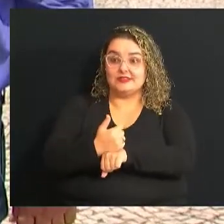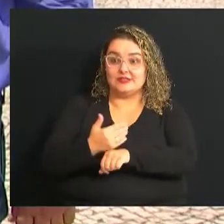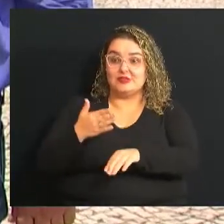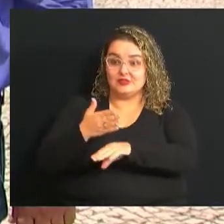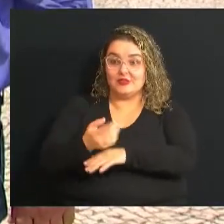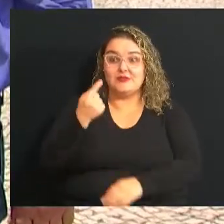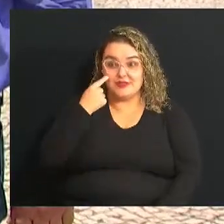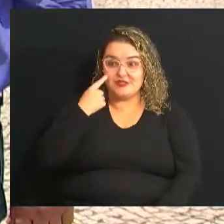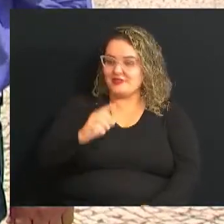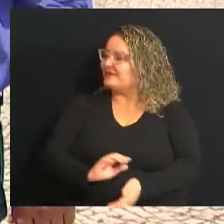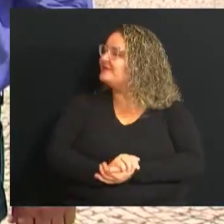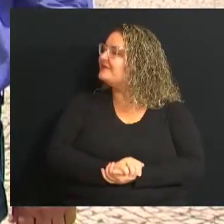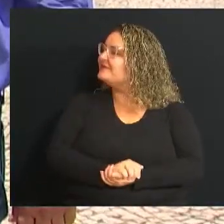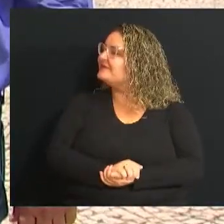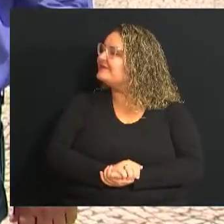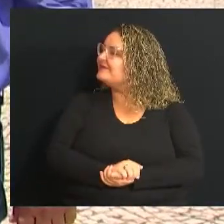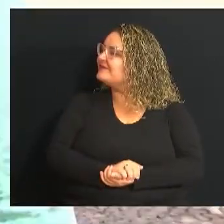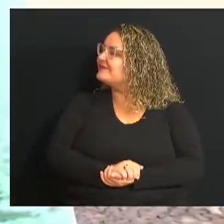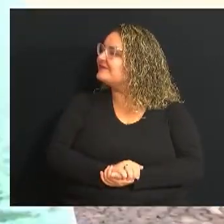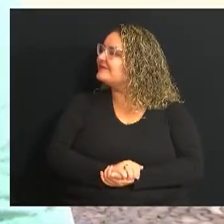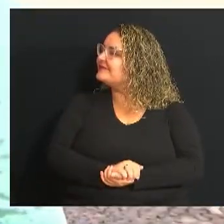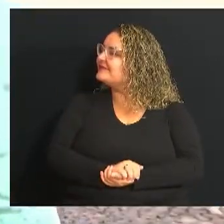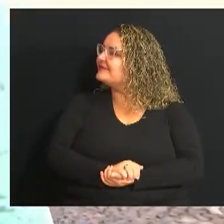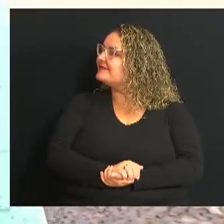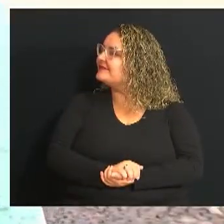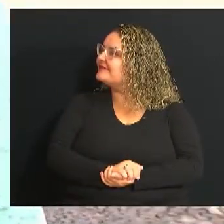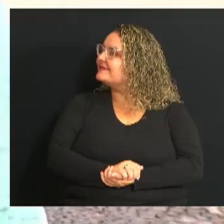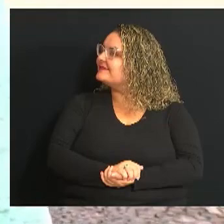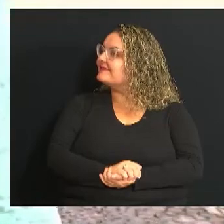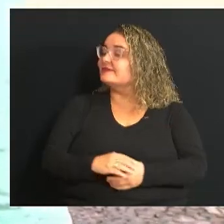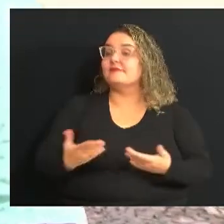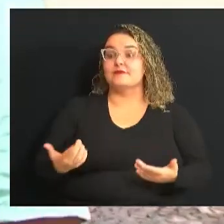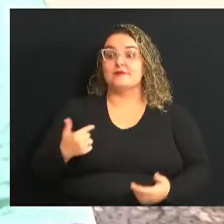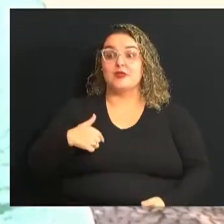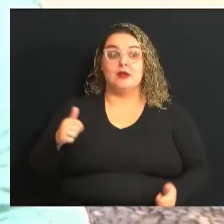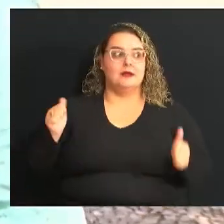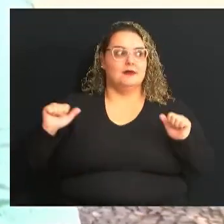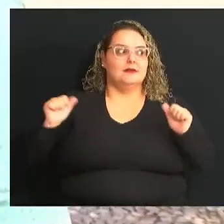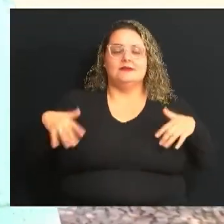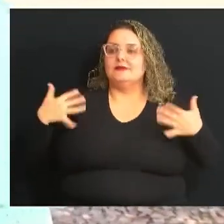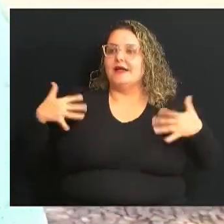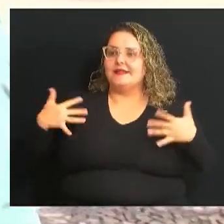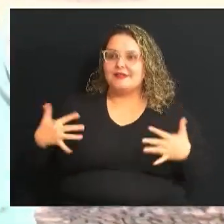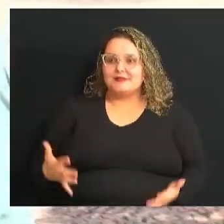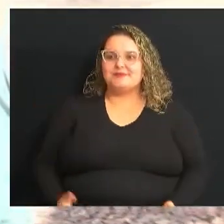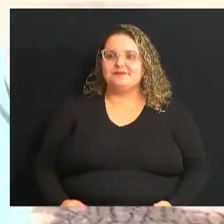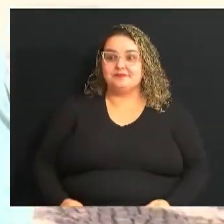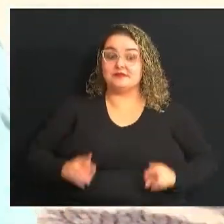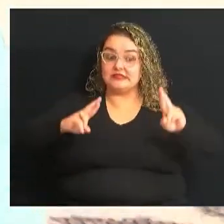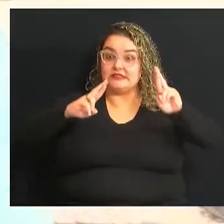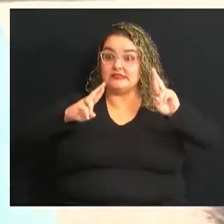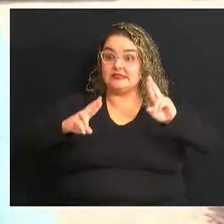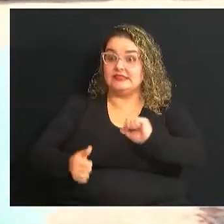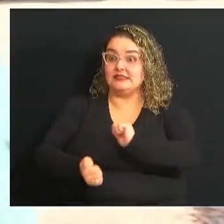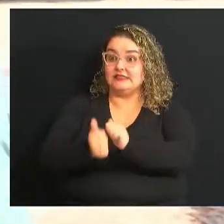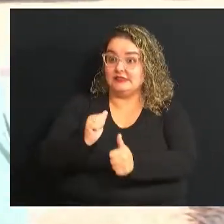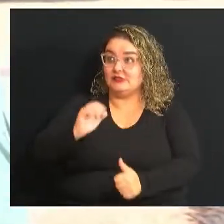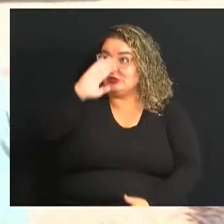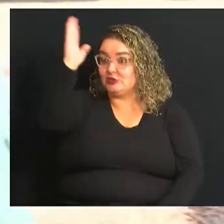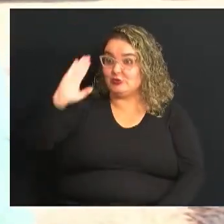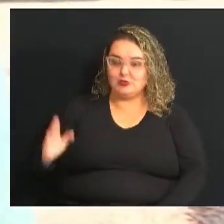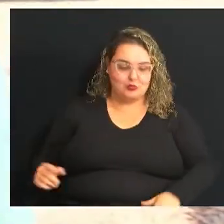um outro evento, porque a gente está nesse clima de Copa e mesmo com clima misturado com Natal. A gente vai ter o